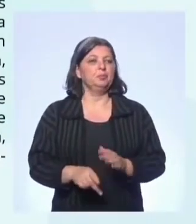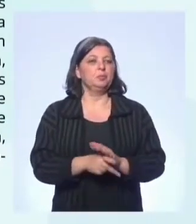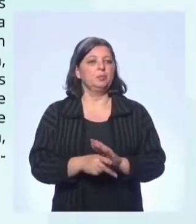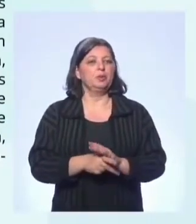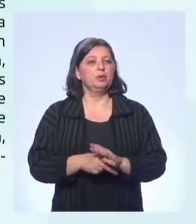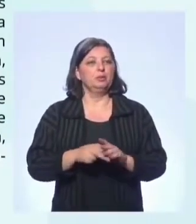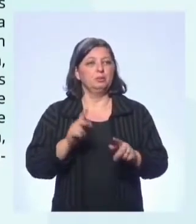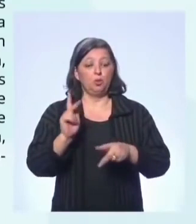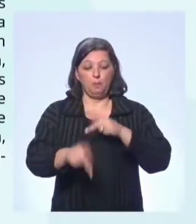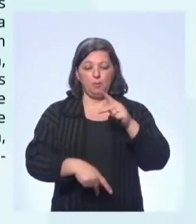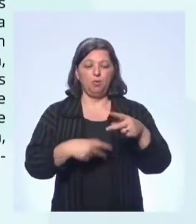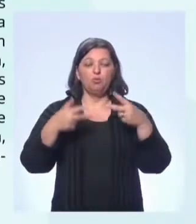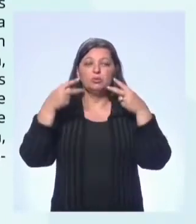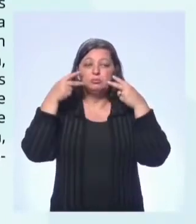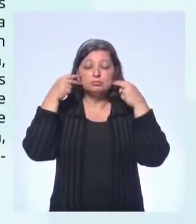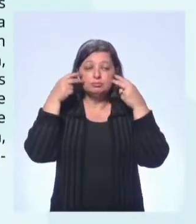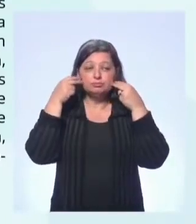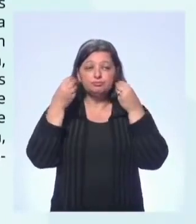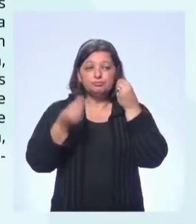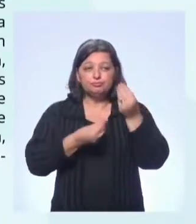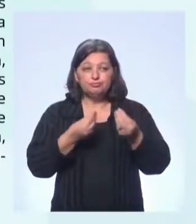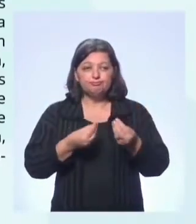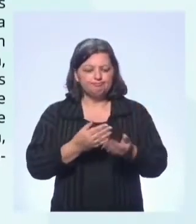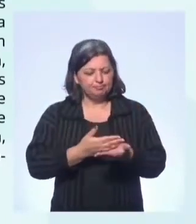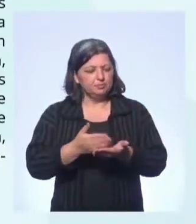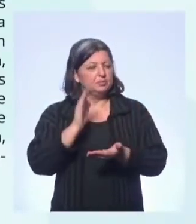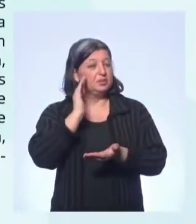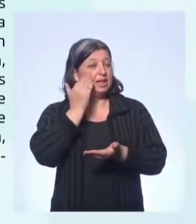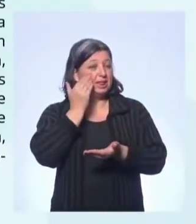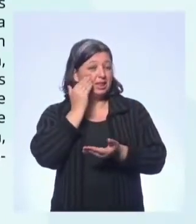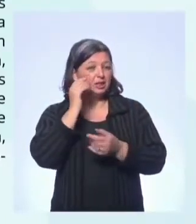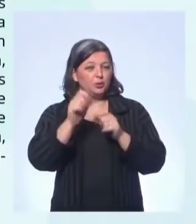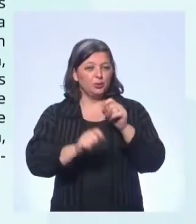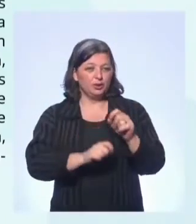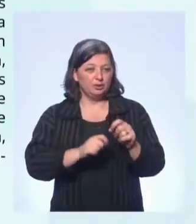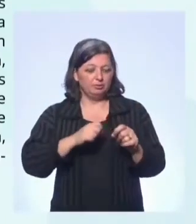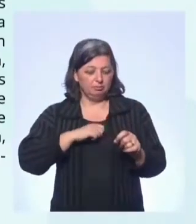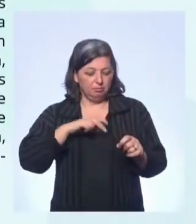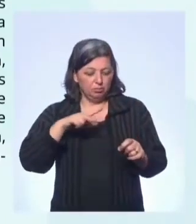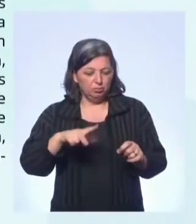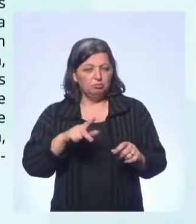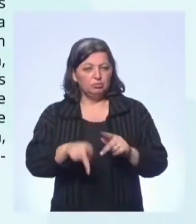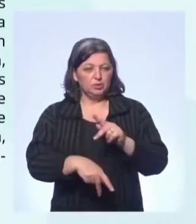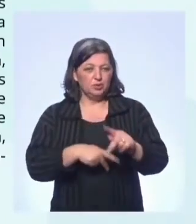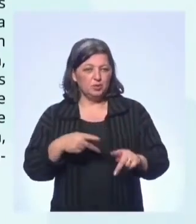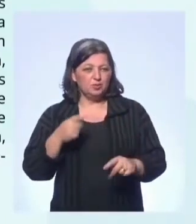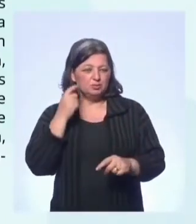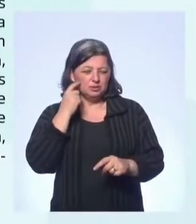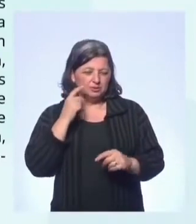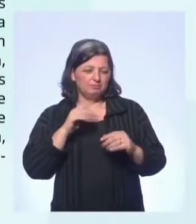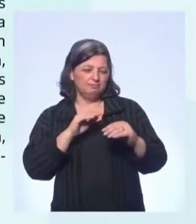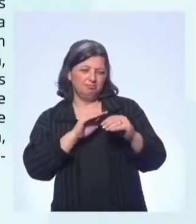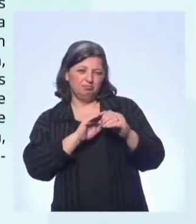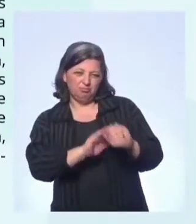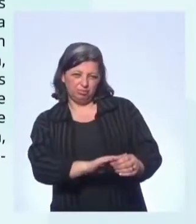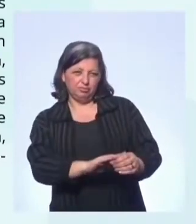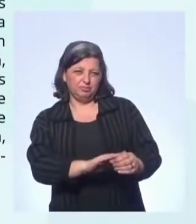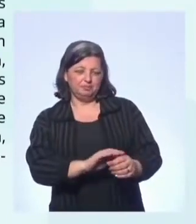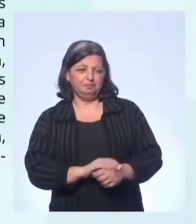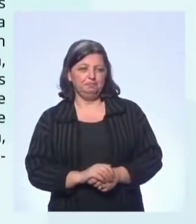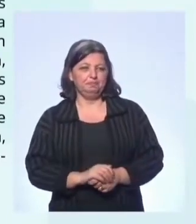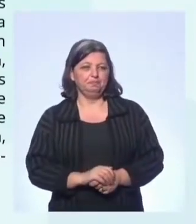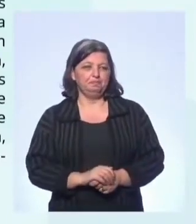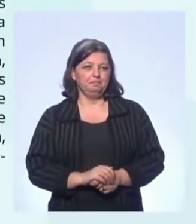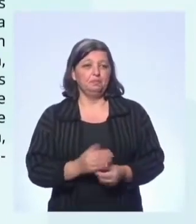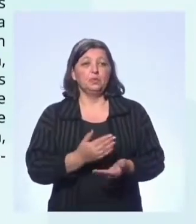indígenas, dessa forma, começaram a entender que os portugueses queriam subjugá-los e, a partir daí,